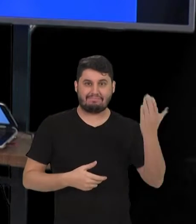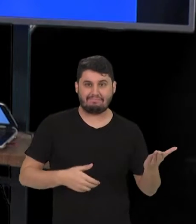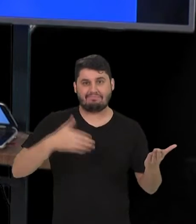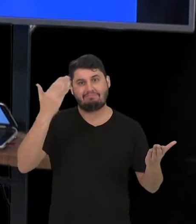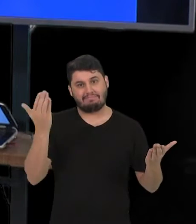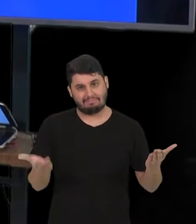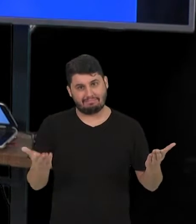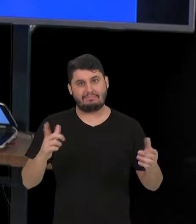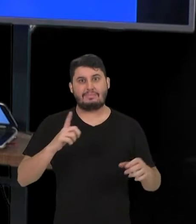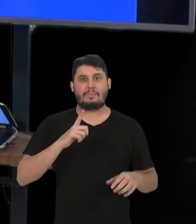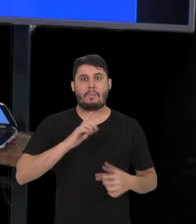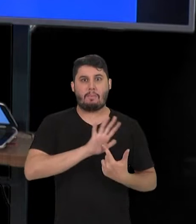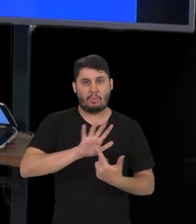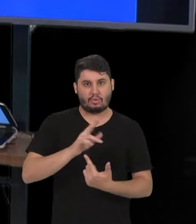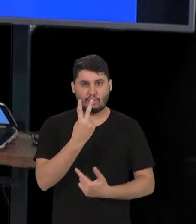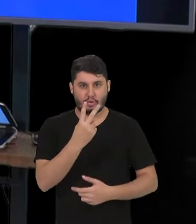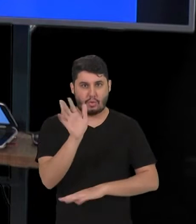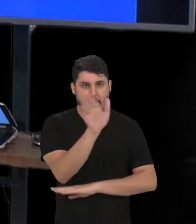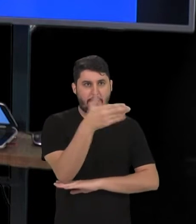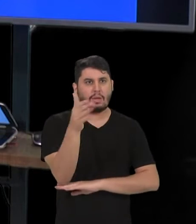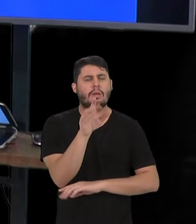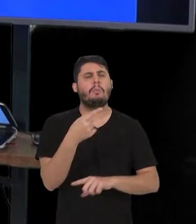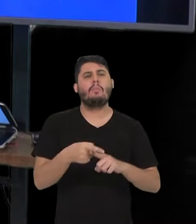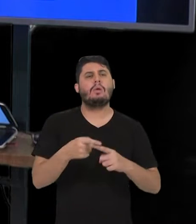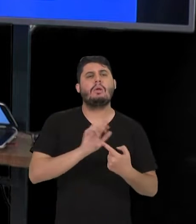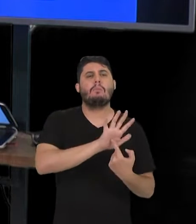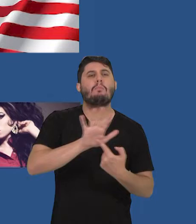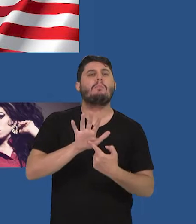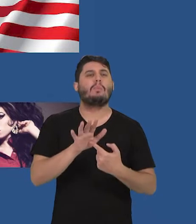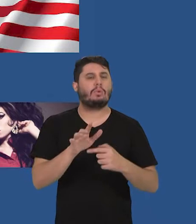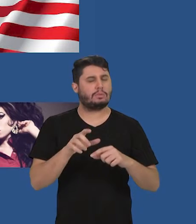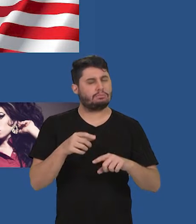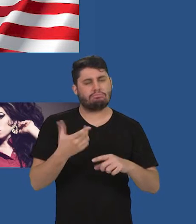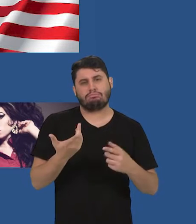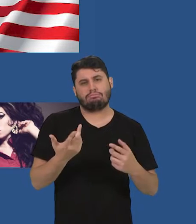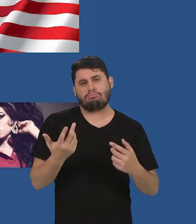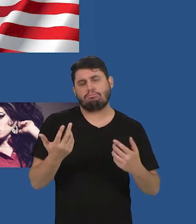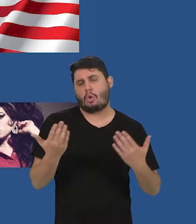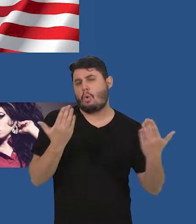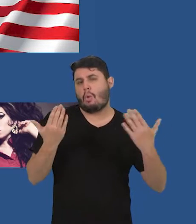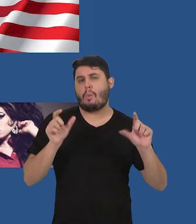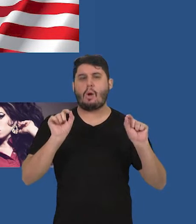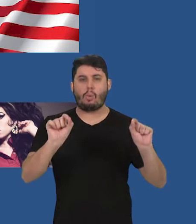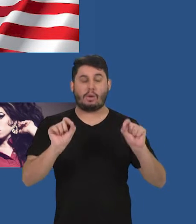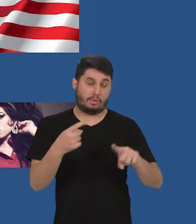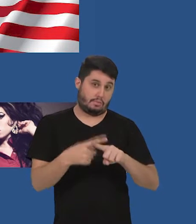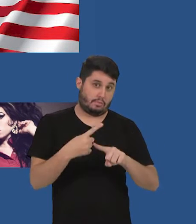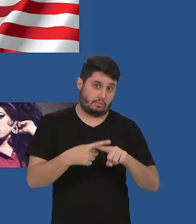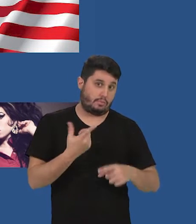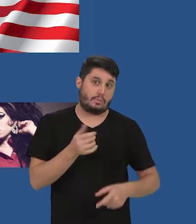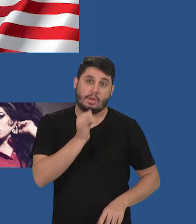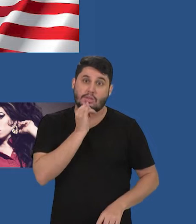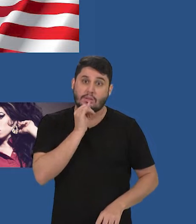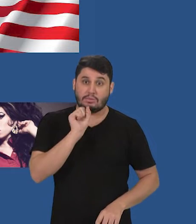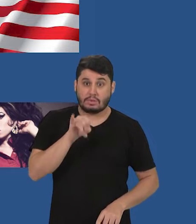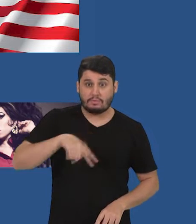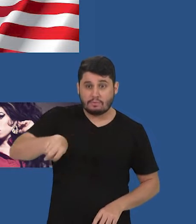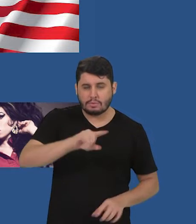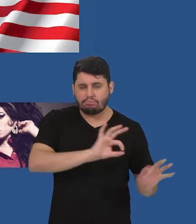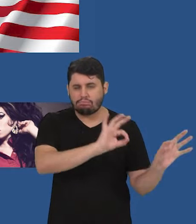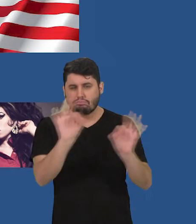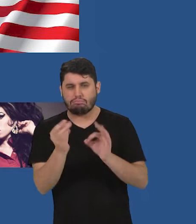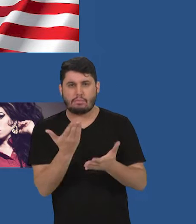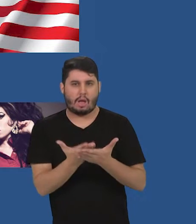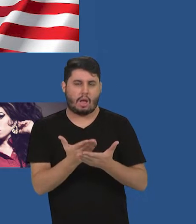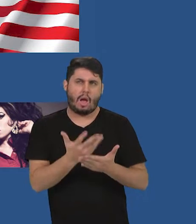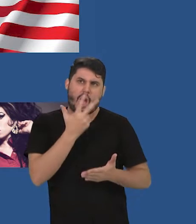as suas bandeiras, as flags. Por que é que eu estou fazendo isso aí? É para a gente ter uma ideia, né, nessa altura que vocês estiverem assistindo a nossa